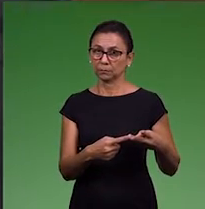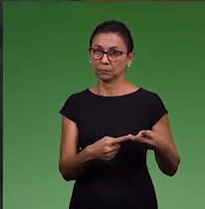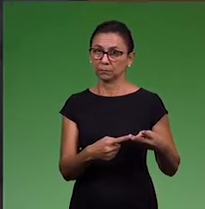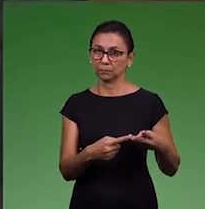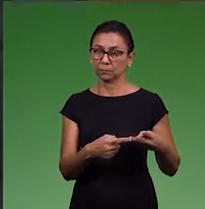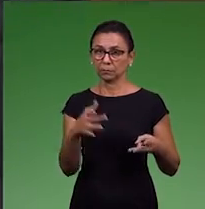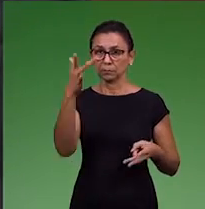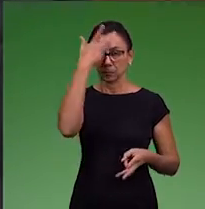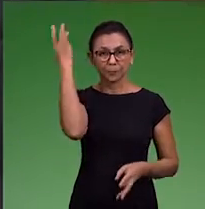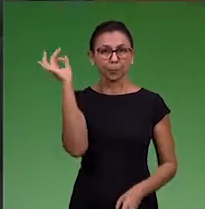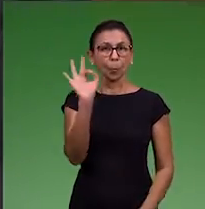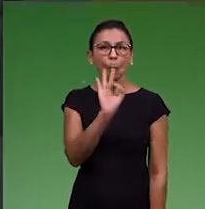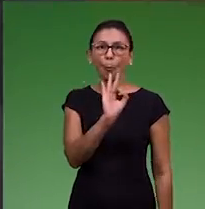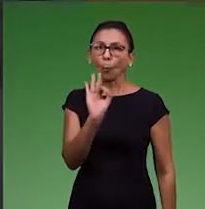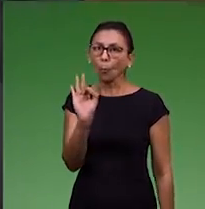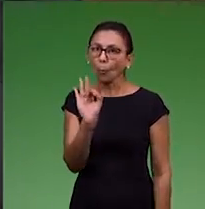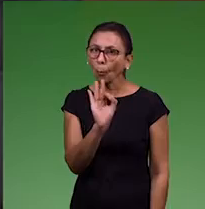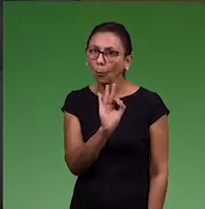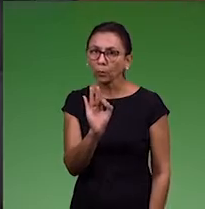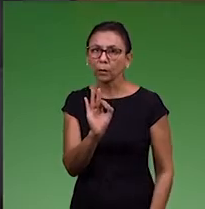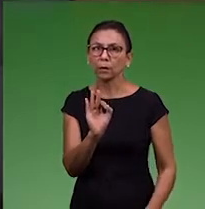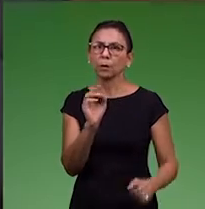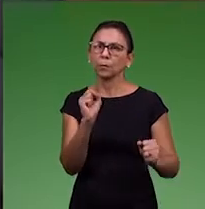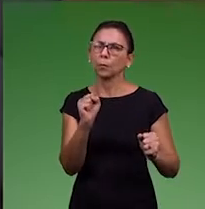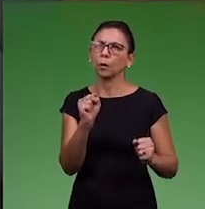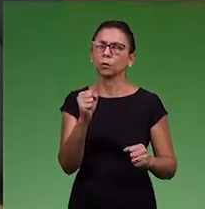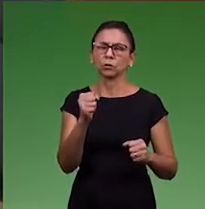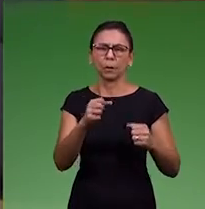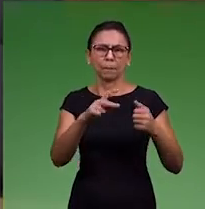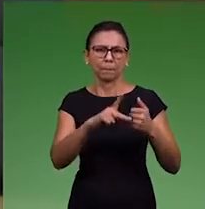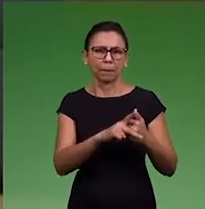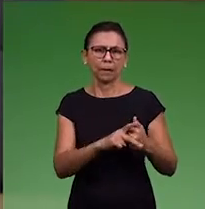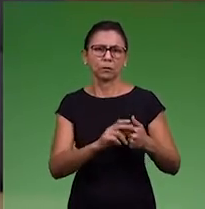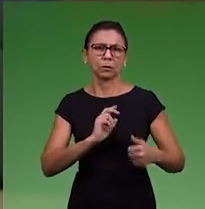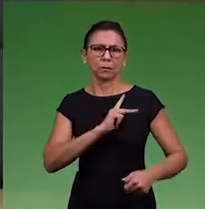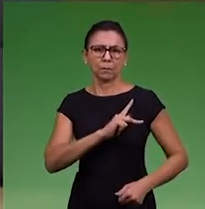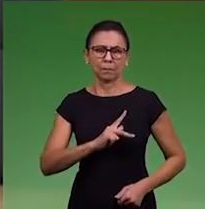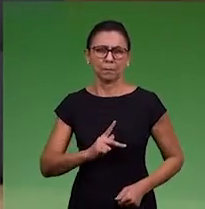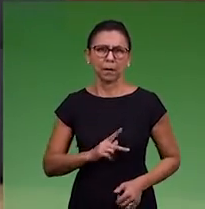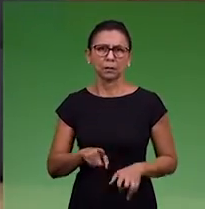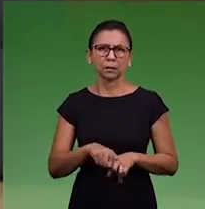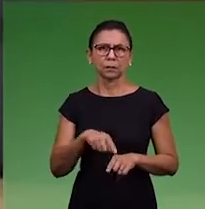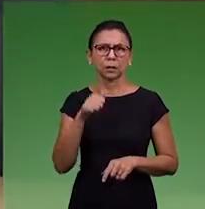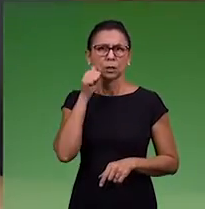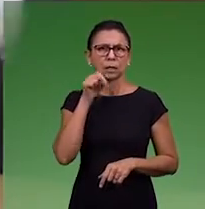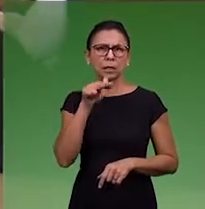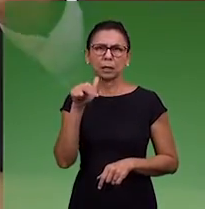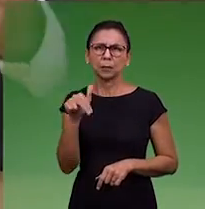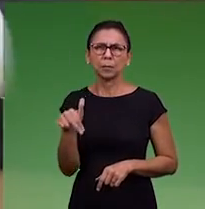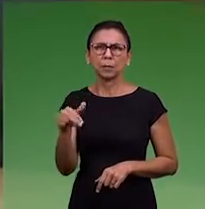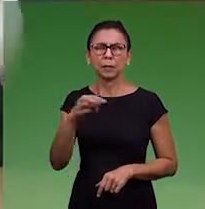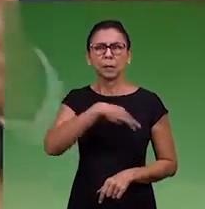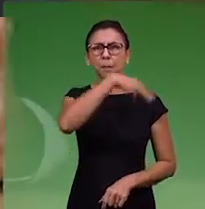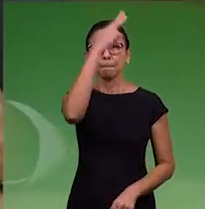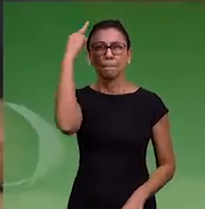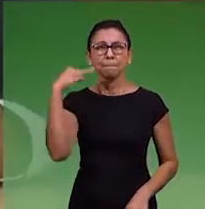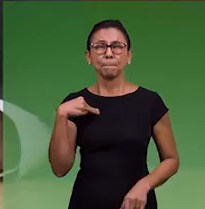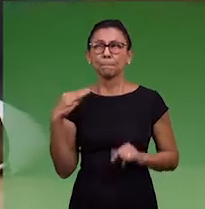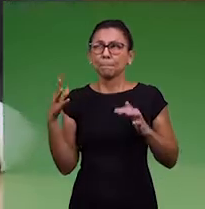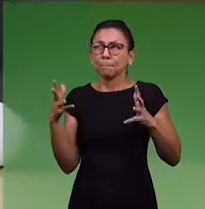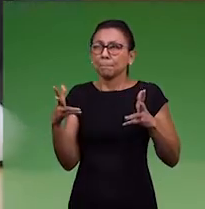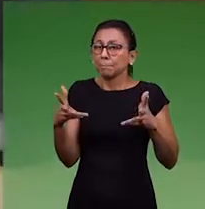Olha, nesse ninguém, você pode colocar Pedro, Paulo, nossa querida, amada irmã Maria, uma serva de Deus